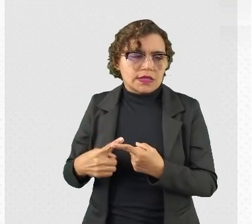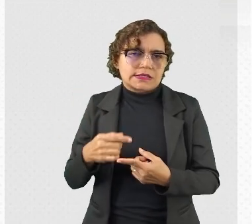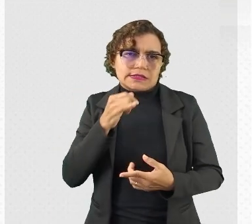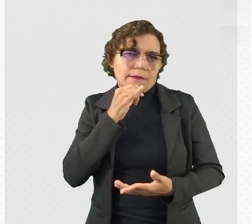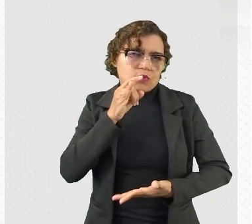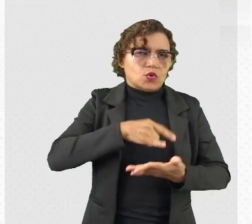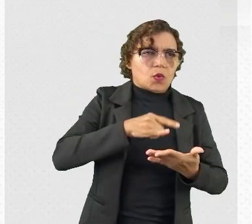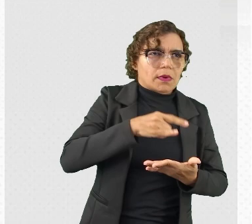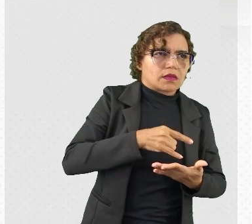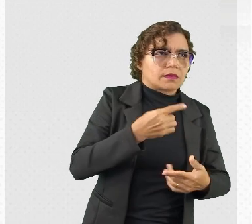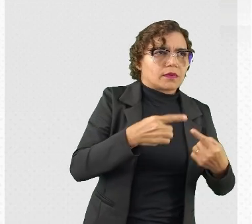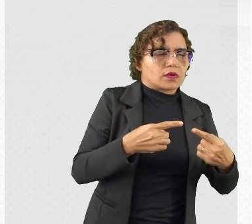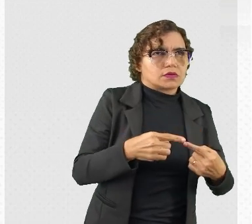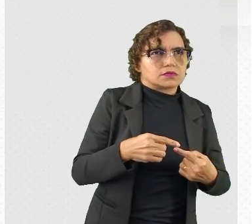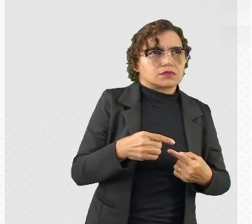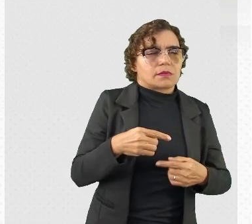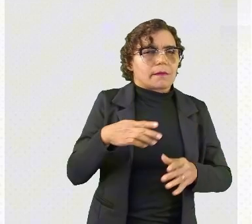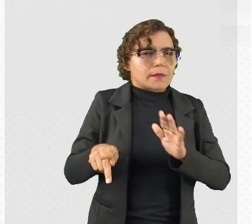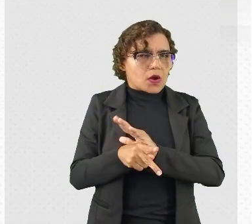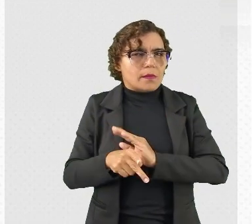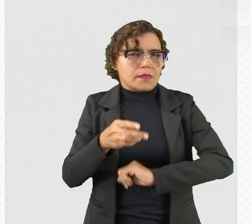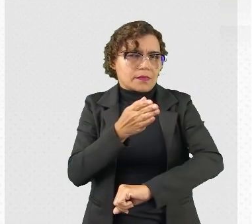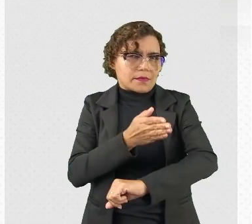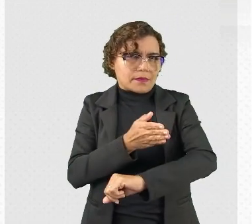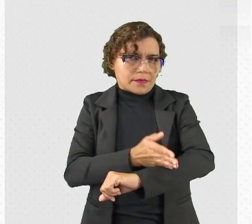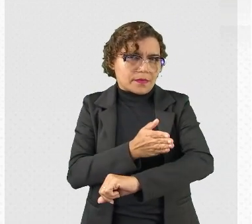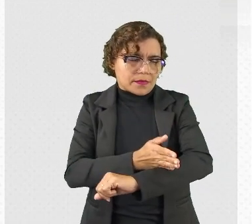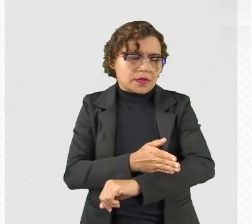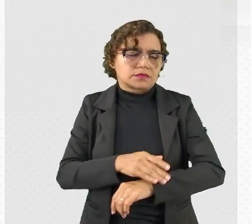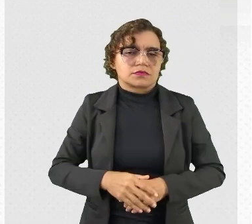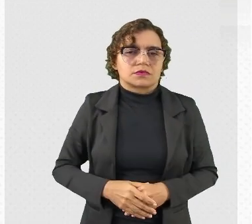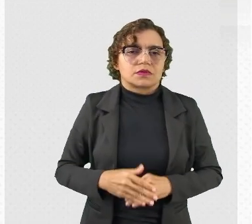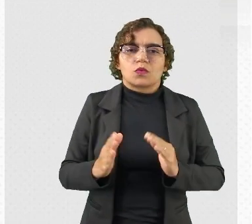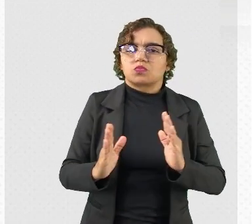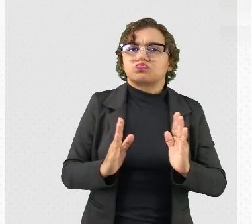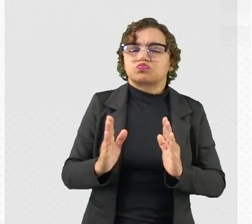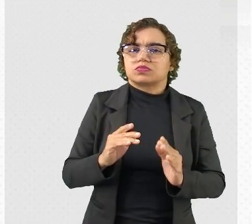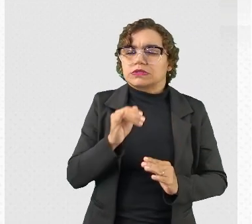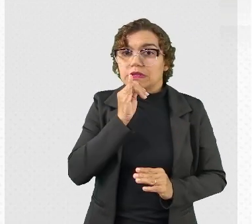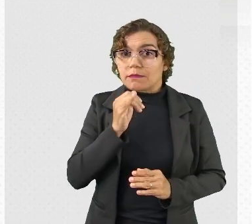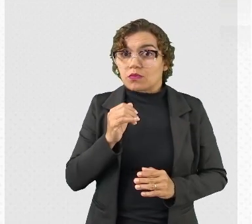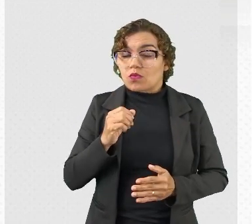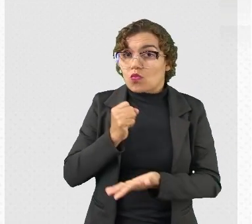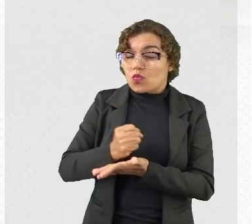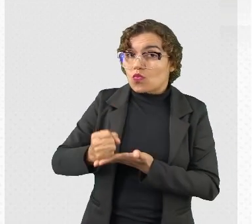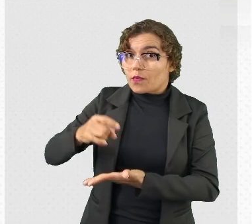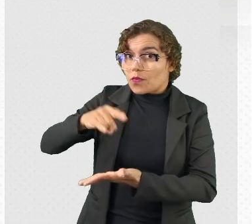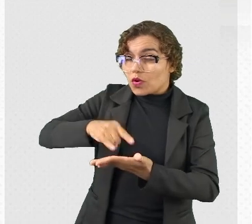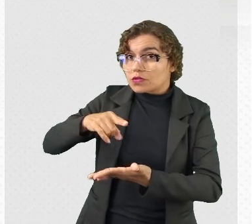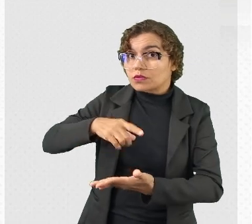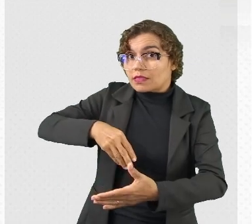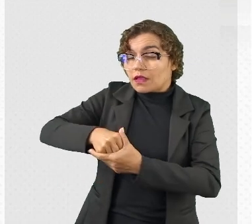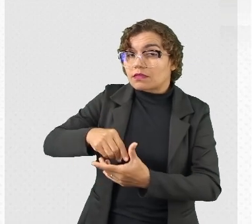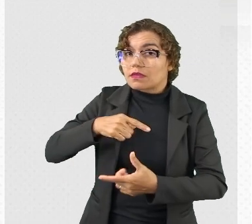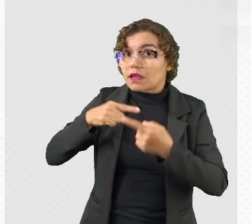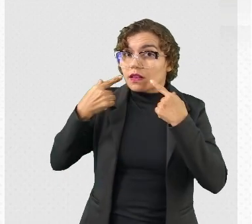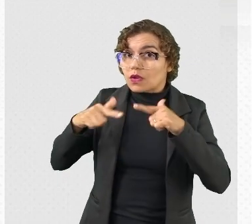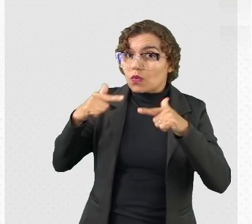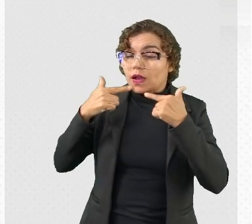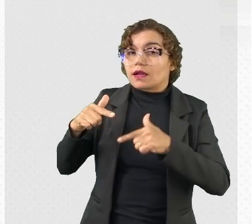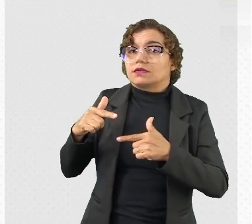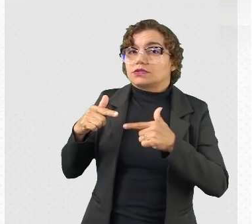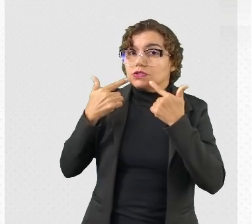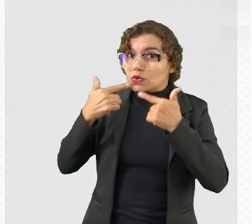ali do período medieval, esse tratado político ele possui uma linguagem completamente